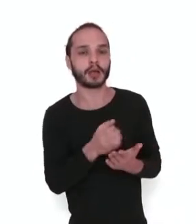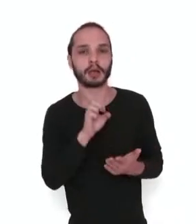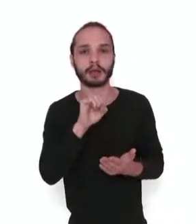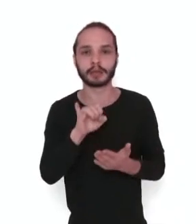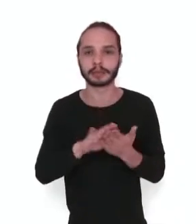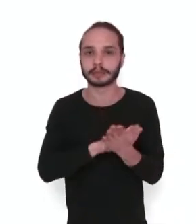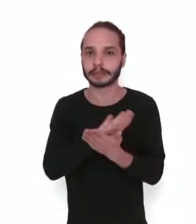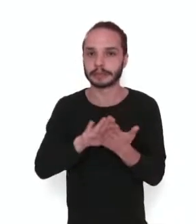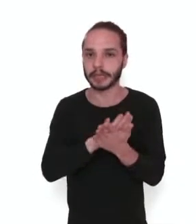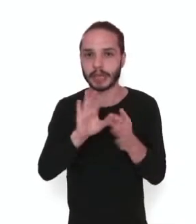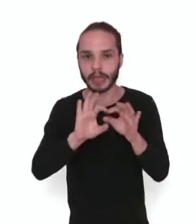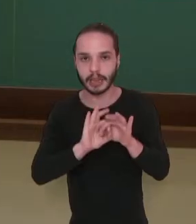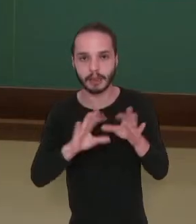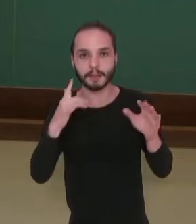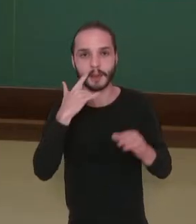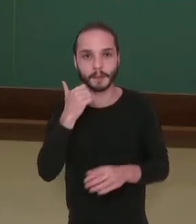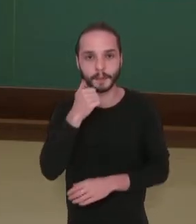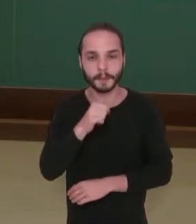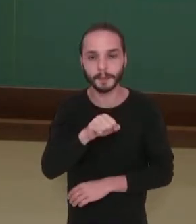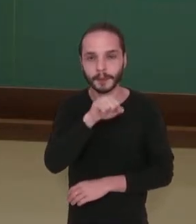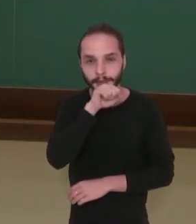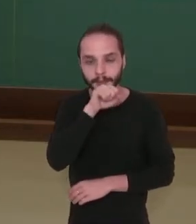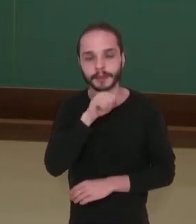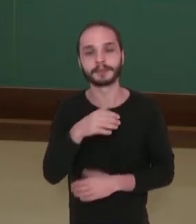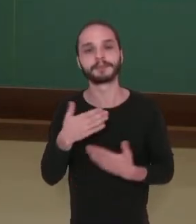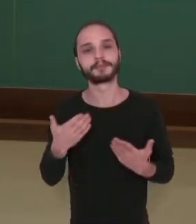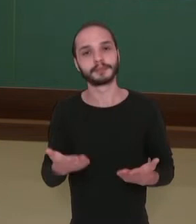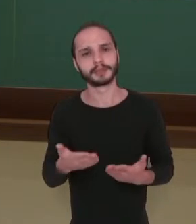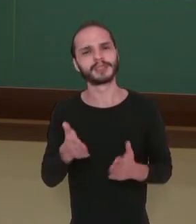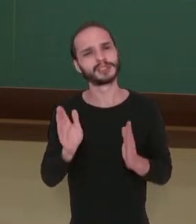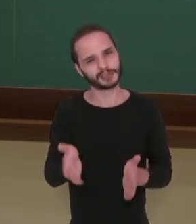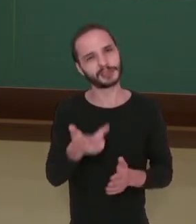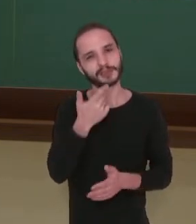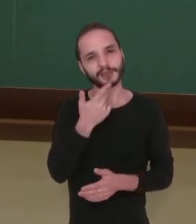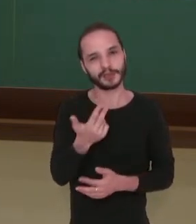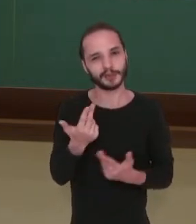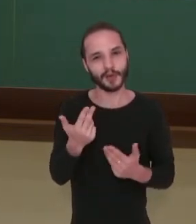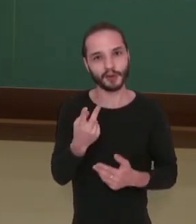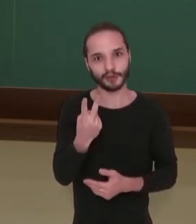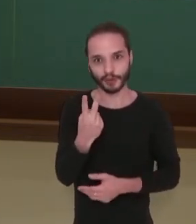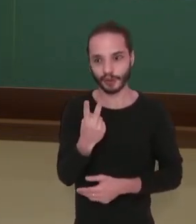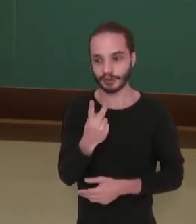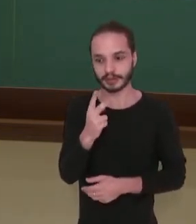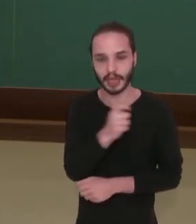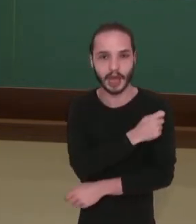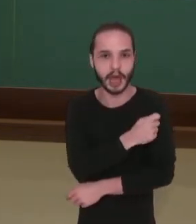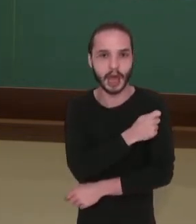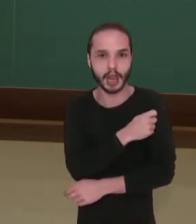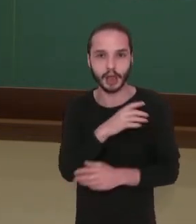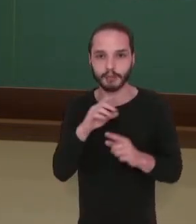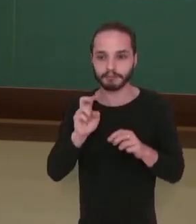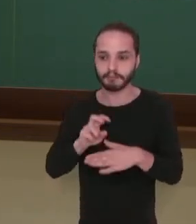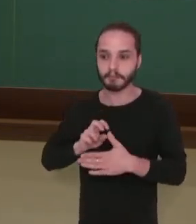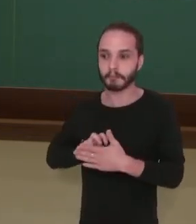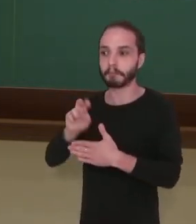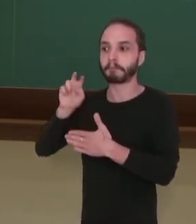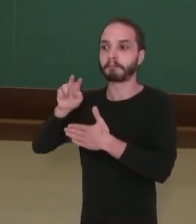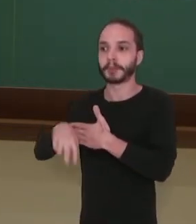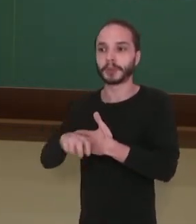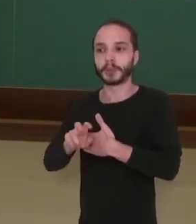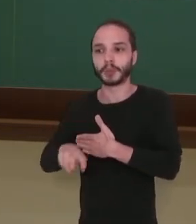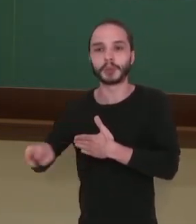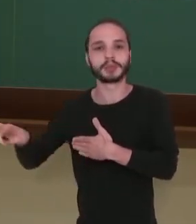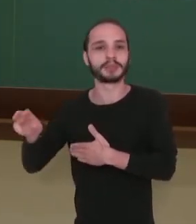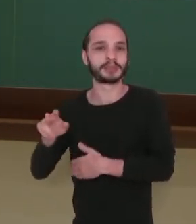ou responsáveis e do órgão competente. Aquele caso que a gente já falou dos 2 alunos que decidiram fugir da escola. Então, se